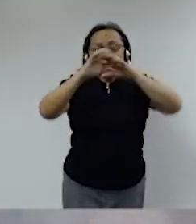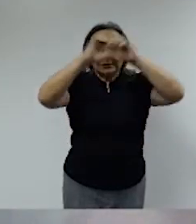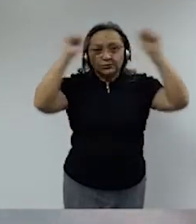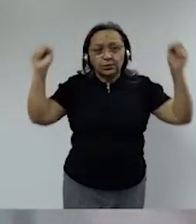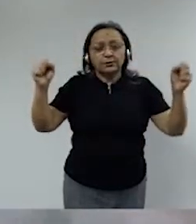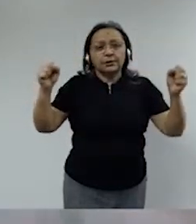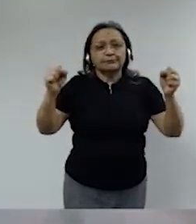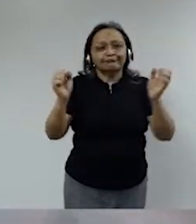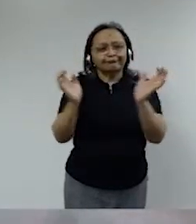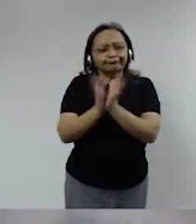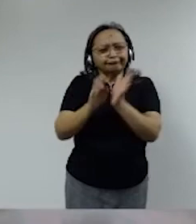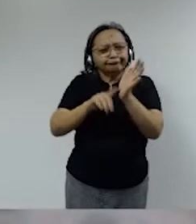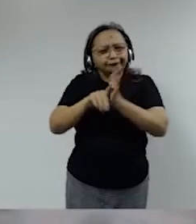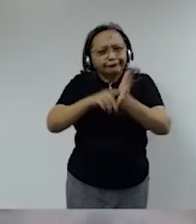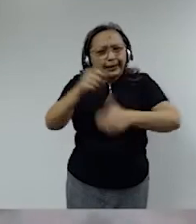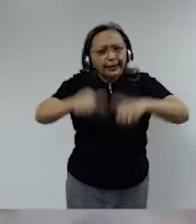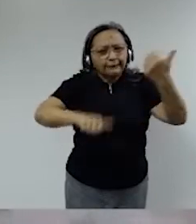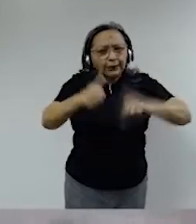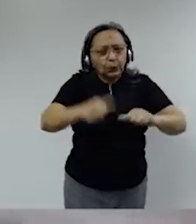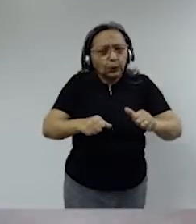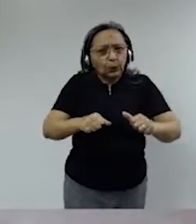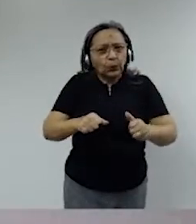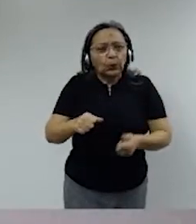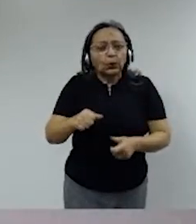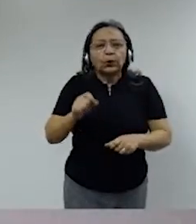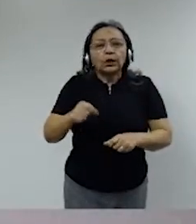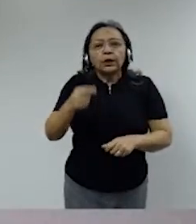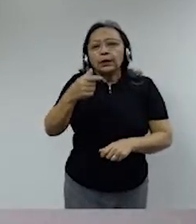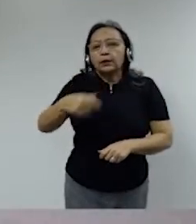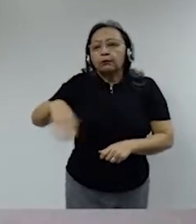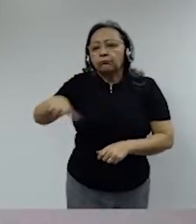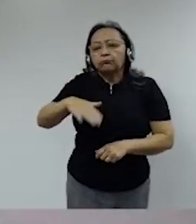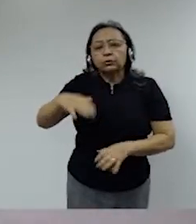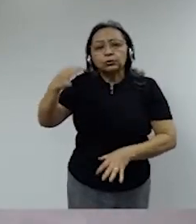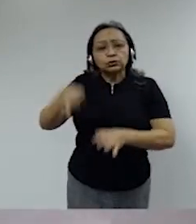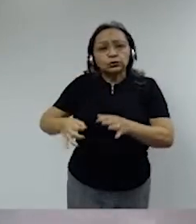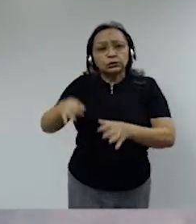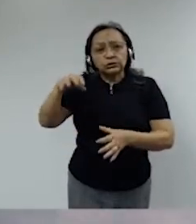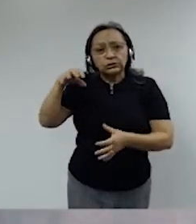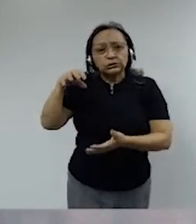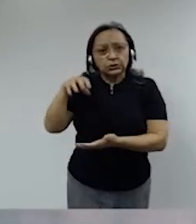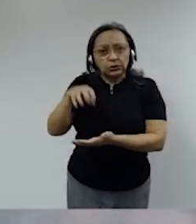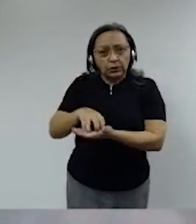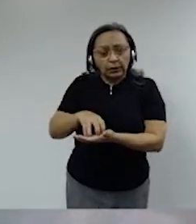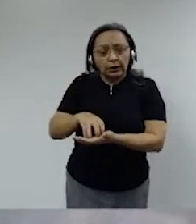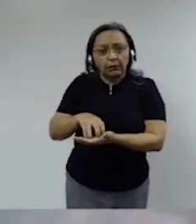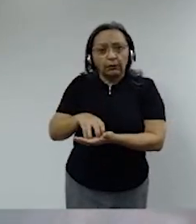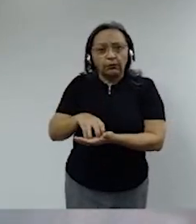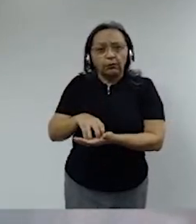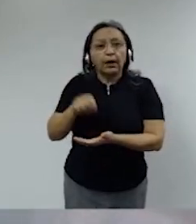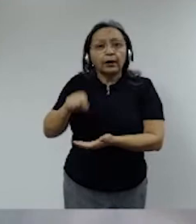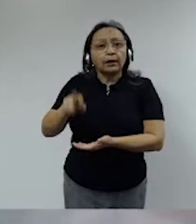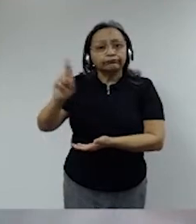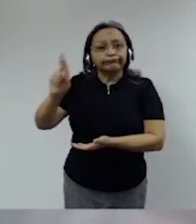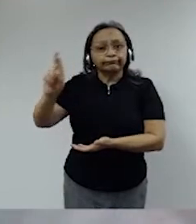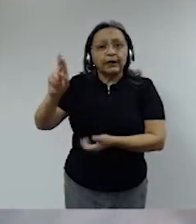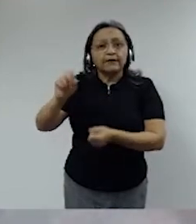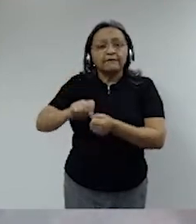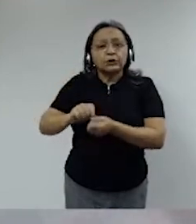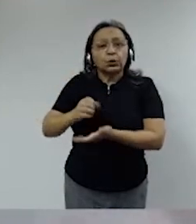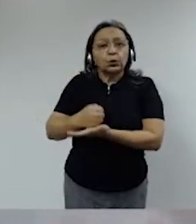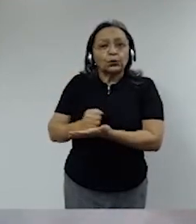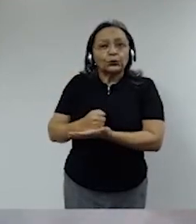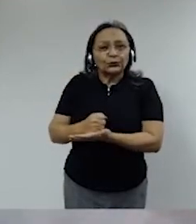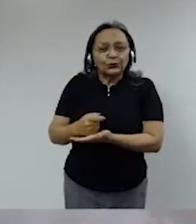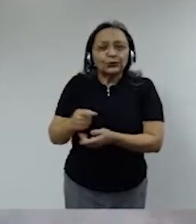entendeu, né, que o juízo do local onde se deu a prisão estava tratando de prisão preventiva, é quem deve fazer esse